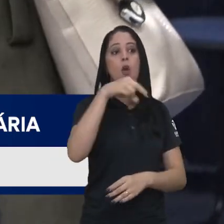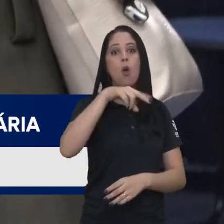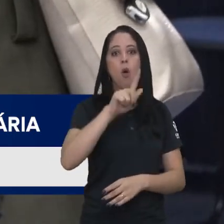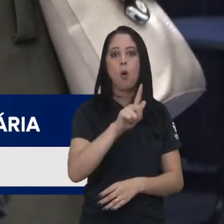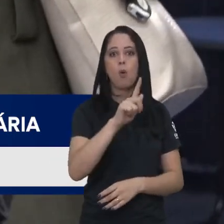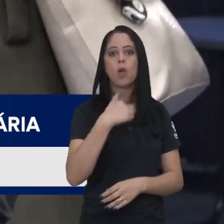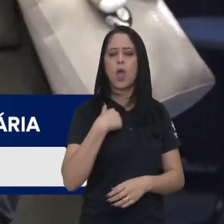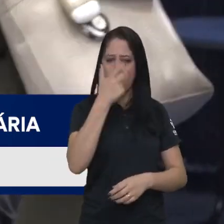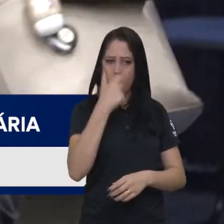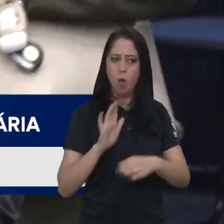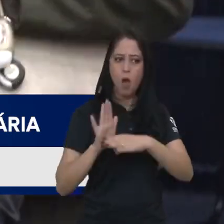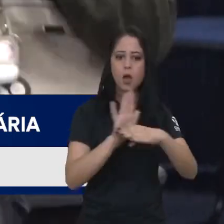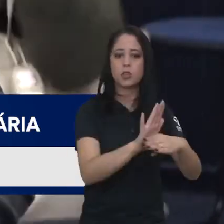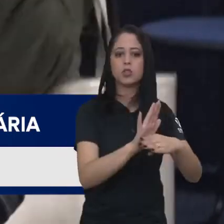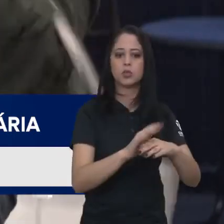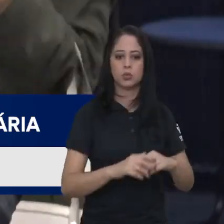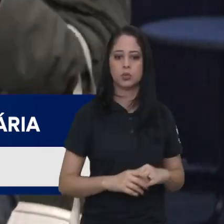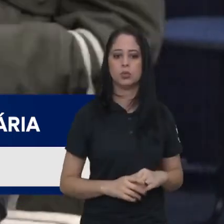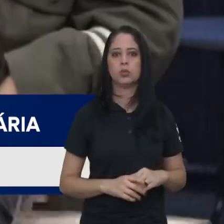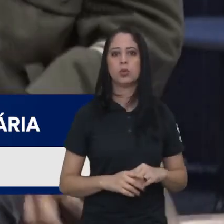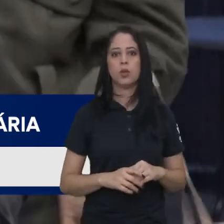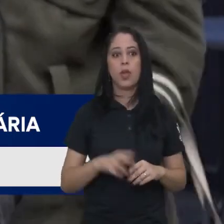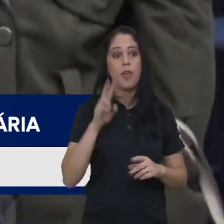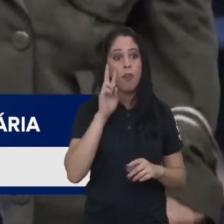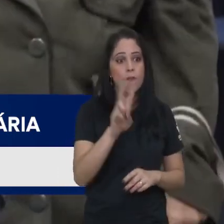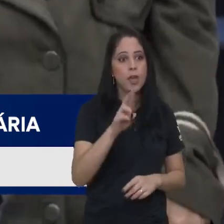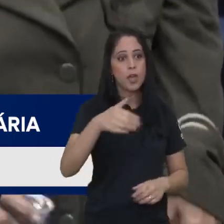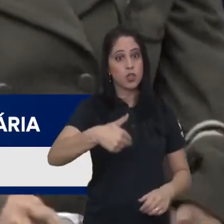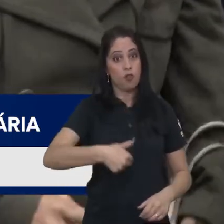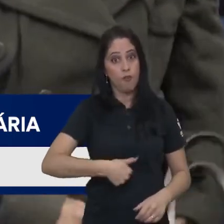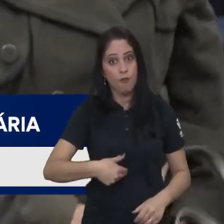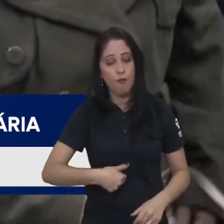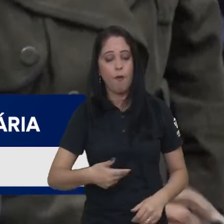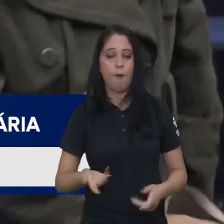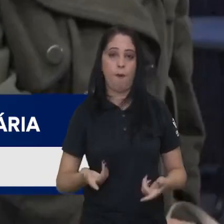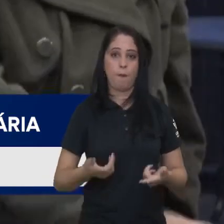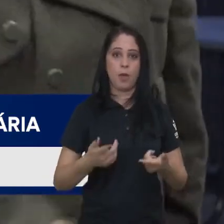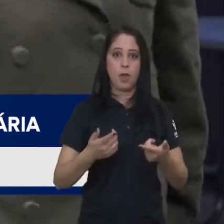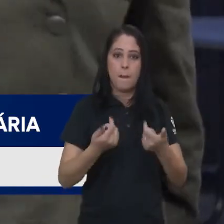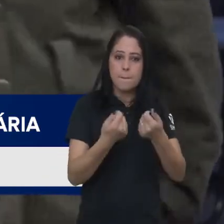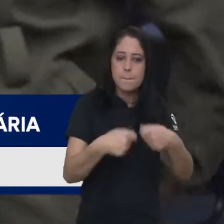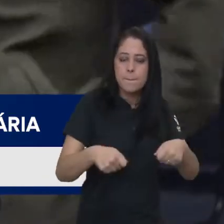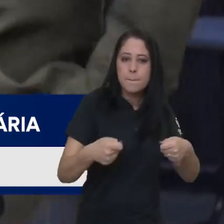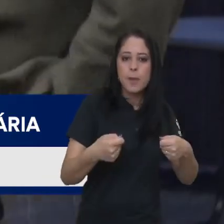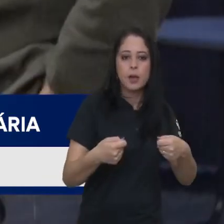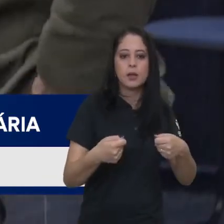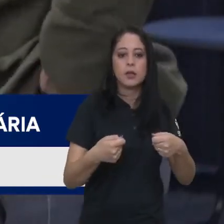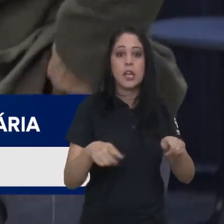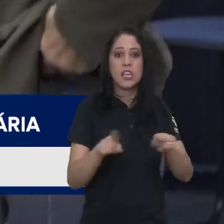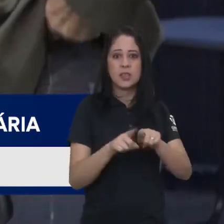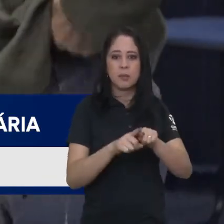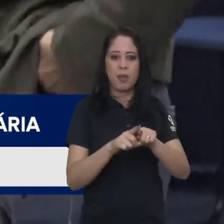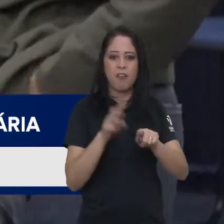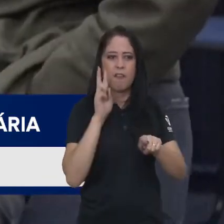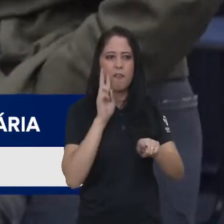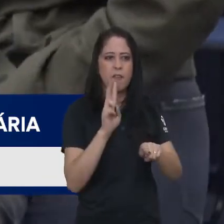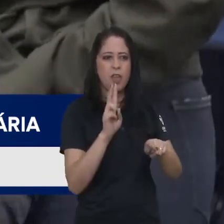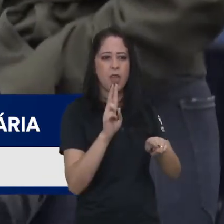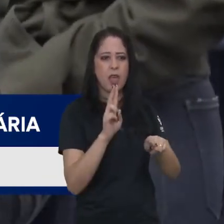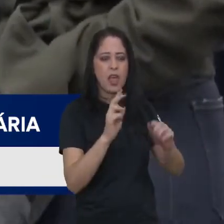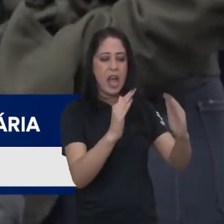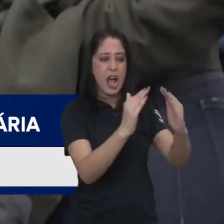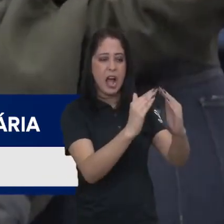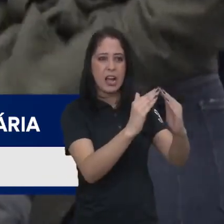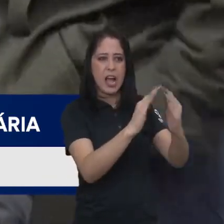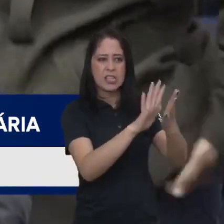e vivo isso a cada dia. A fome, a necessidade e, ainda mais, a destruição